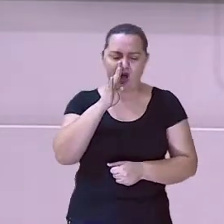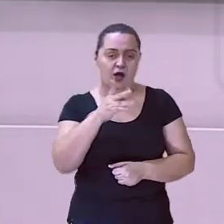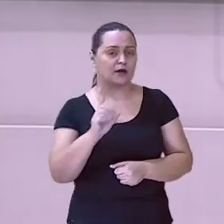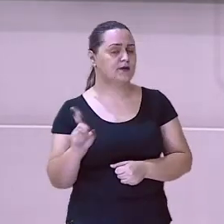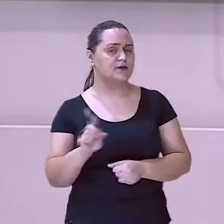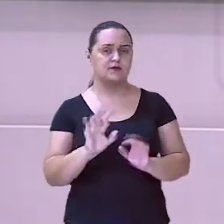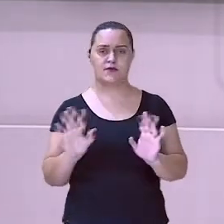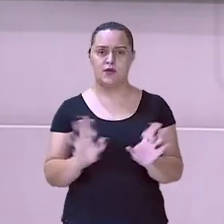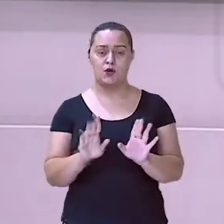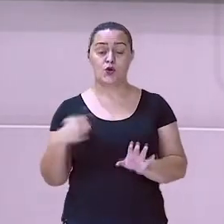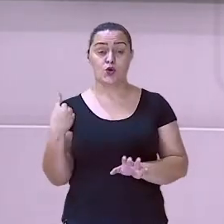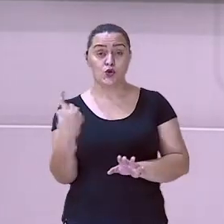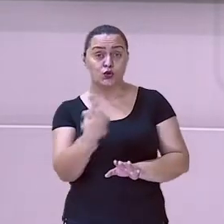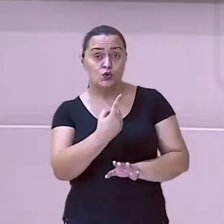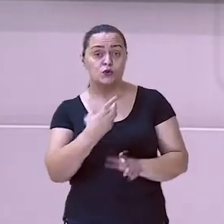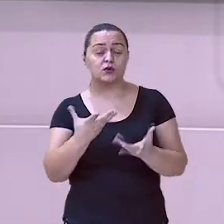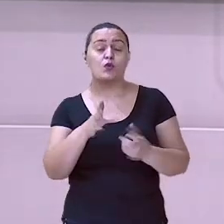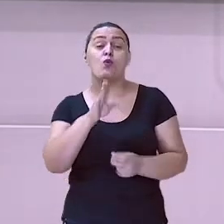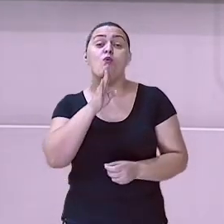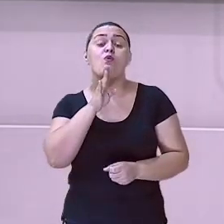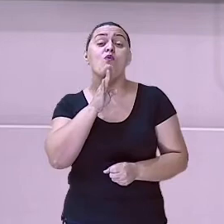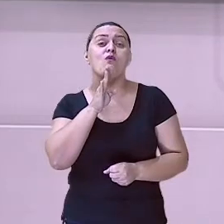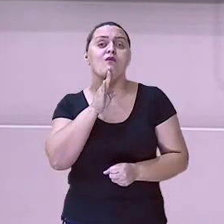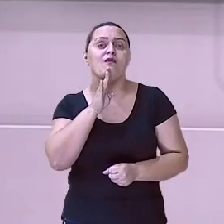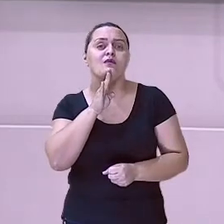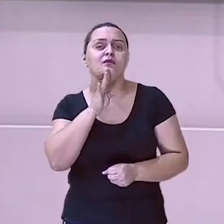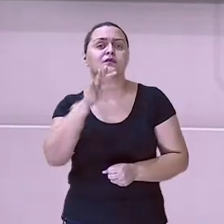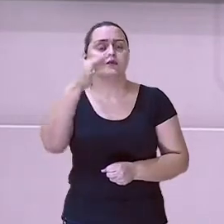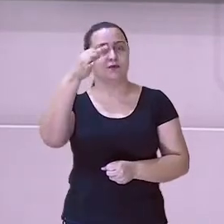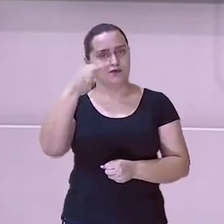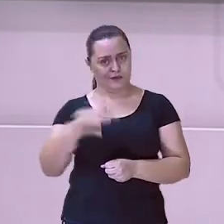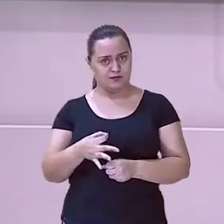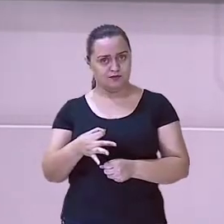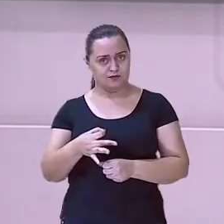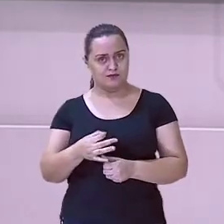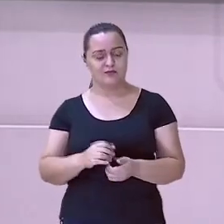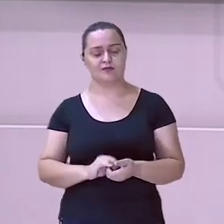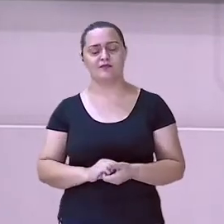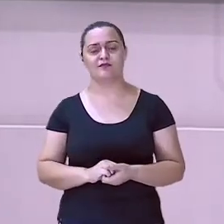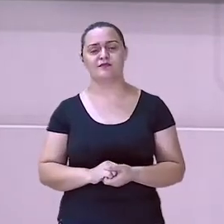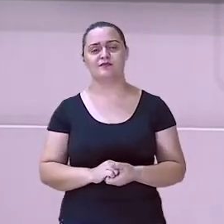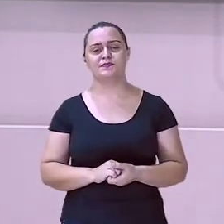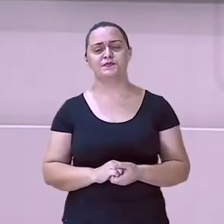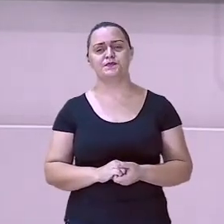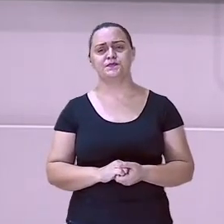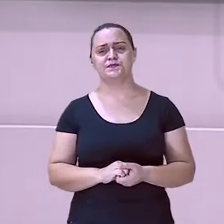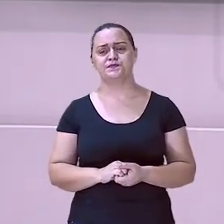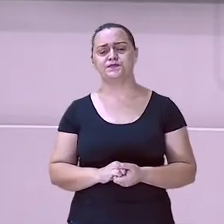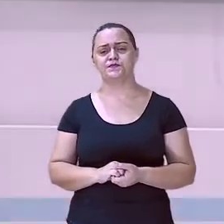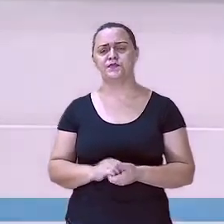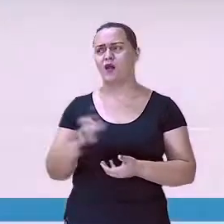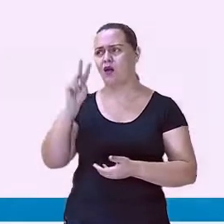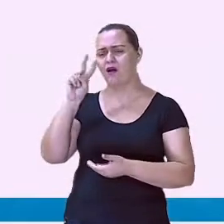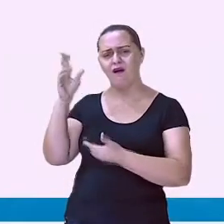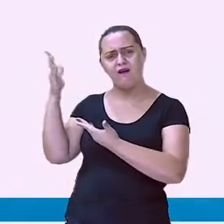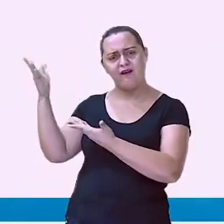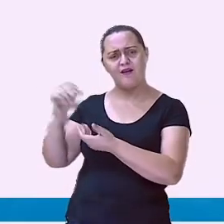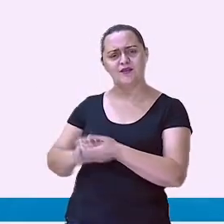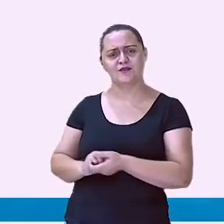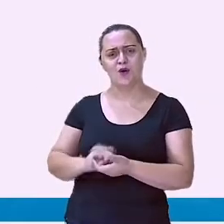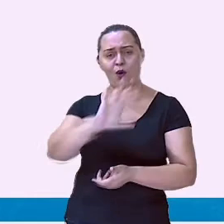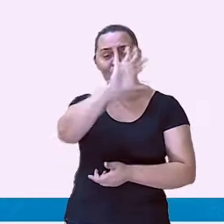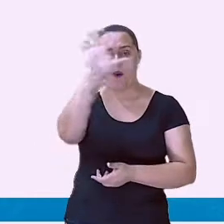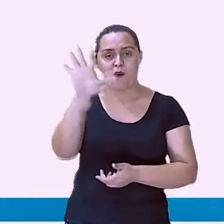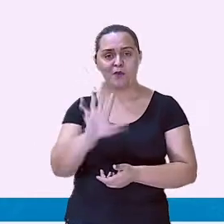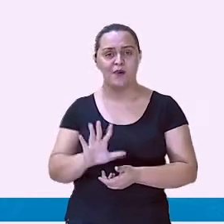para conhecer. Tranquilo? E aqui o mapa, o território